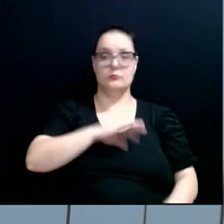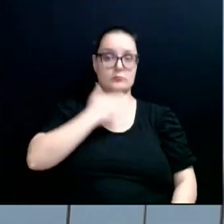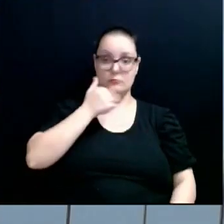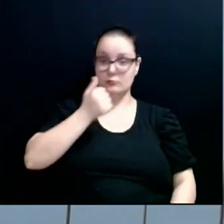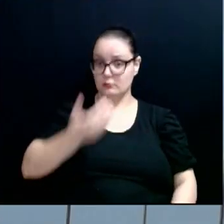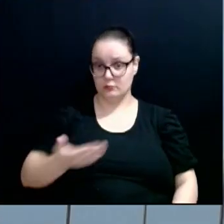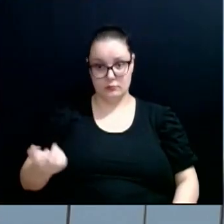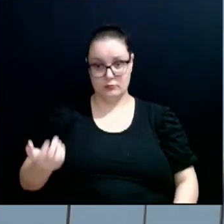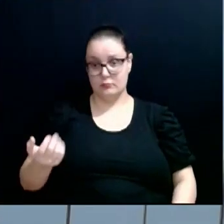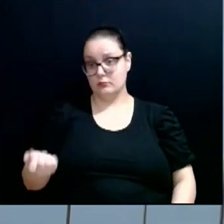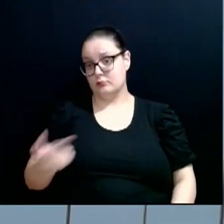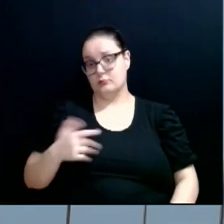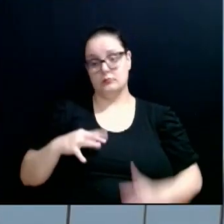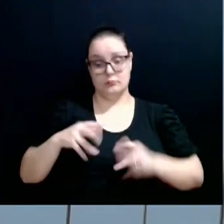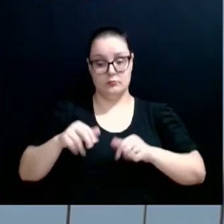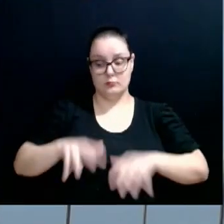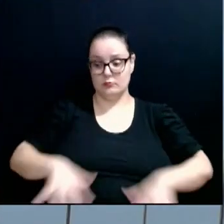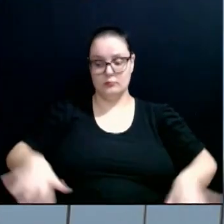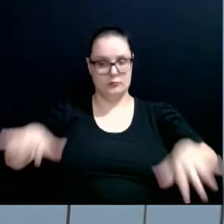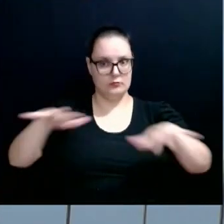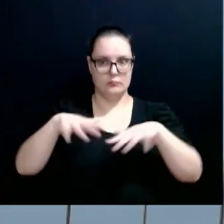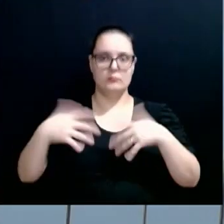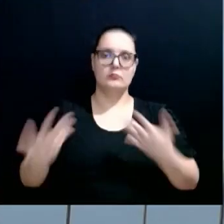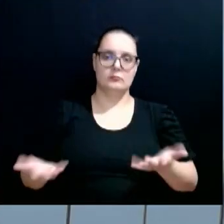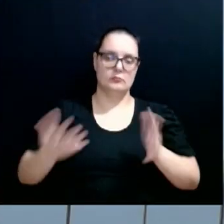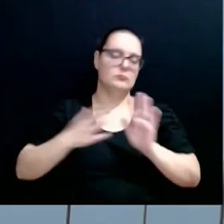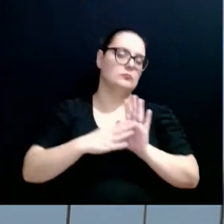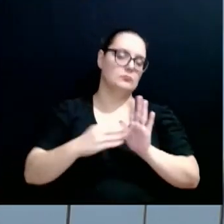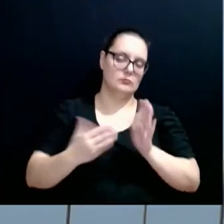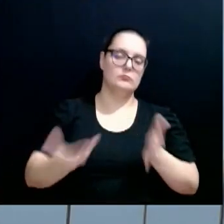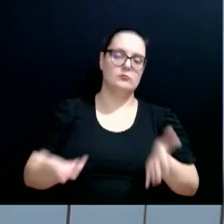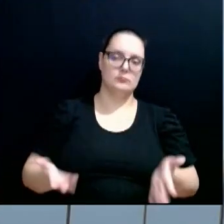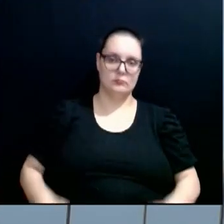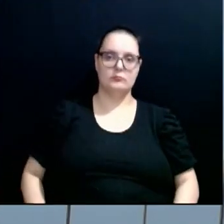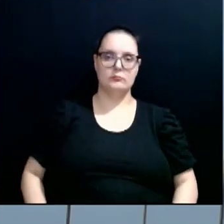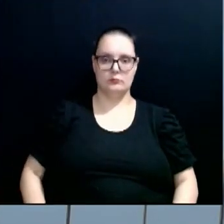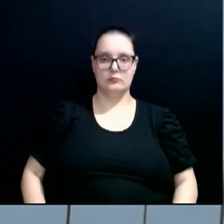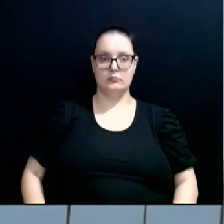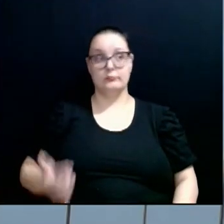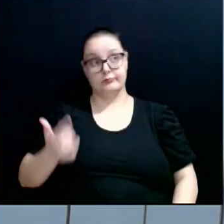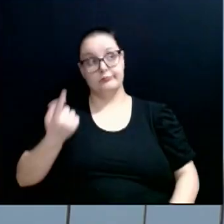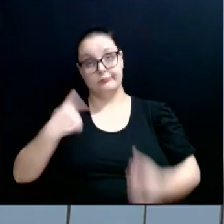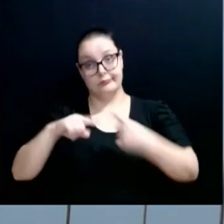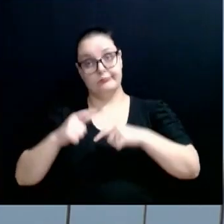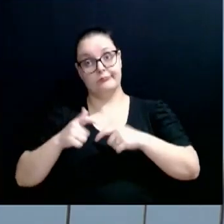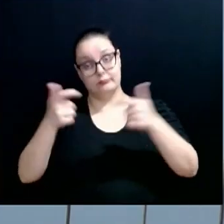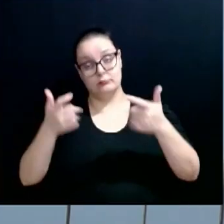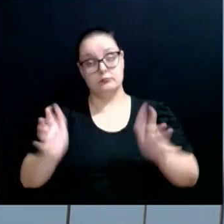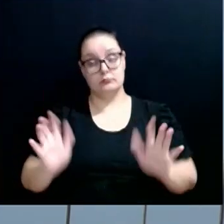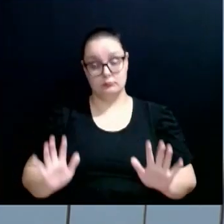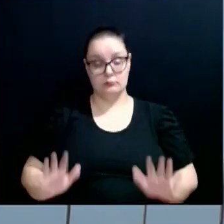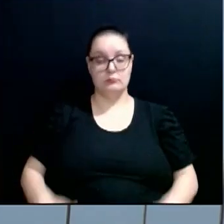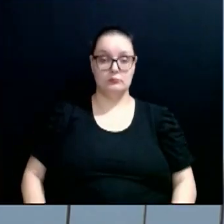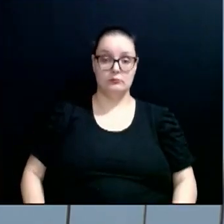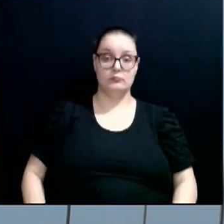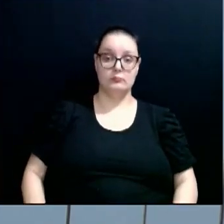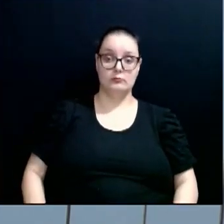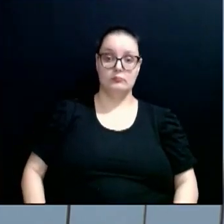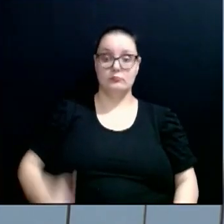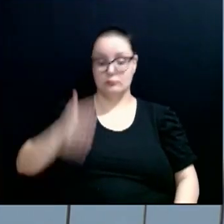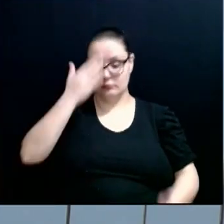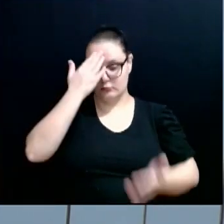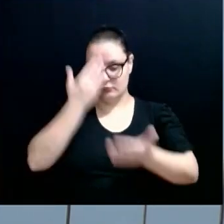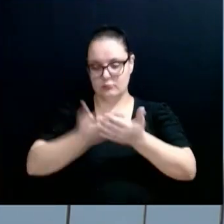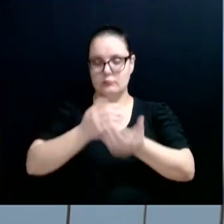regiões. Então, nesse modelo, talvez não tivemos tanto sucesso, mas eu acredito que essa nova reformulação e